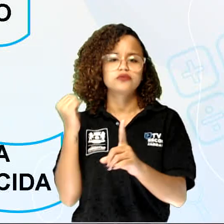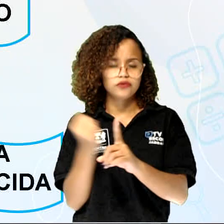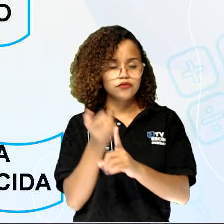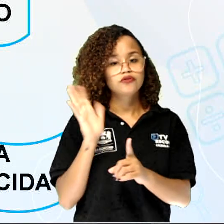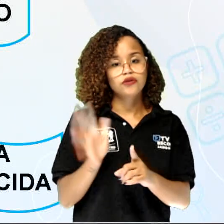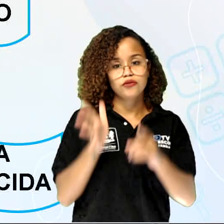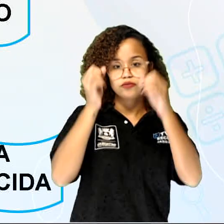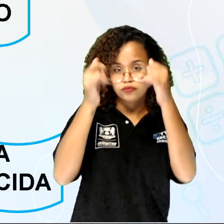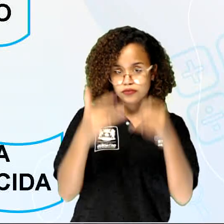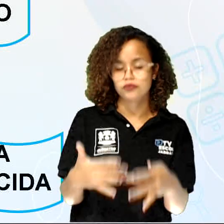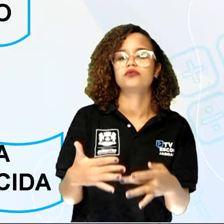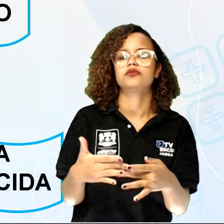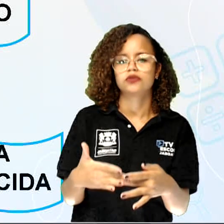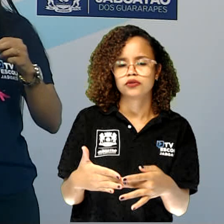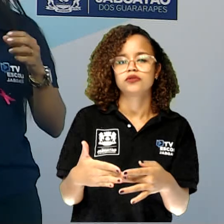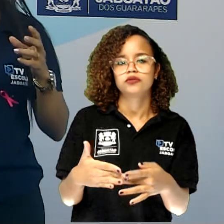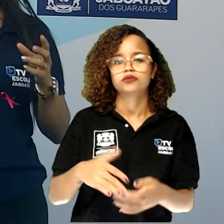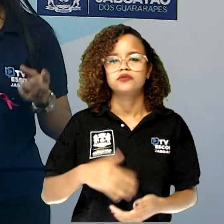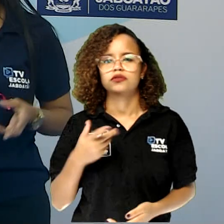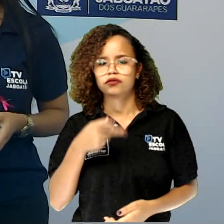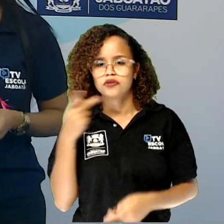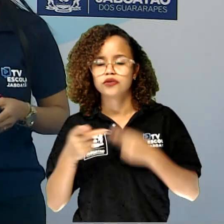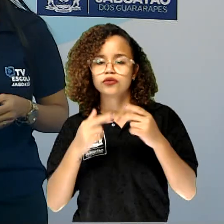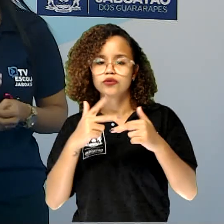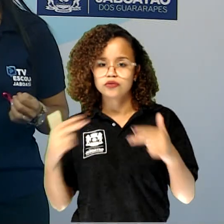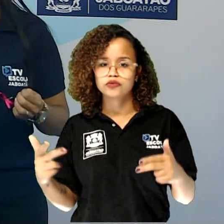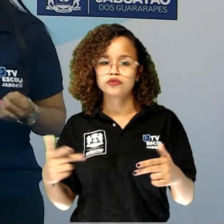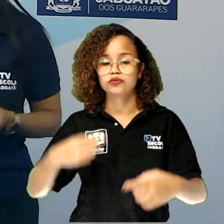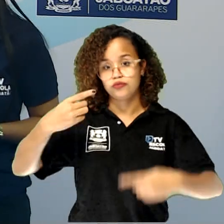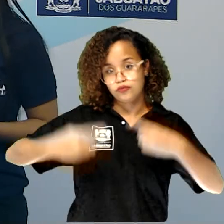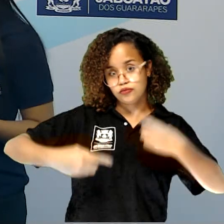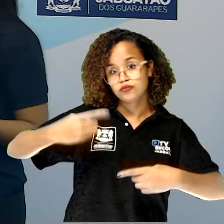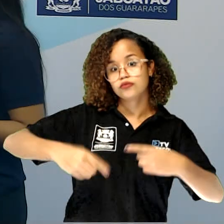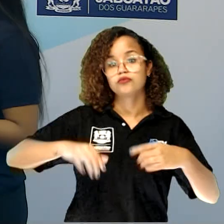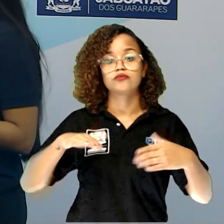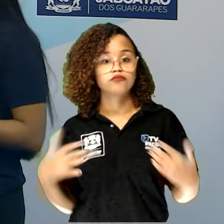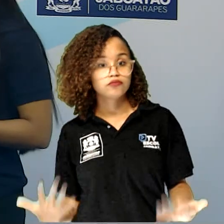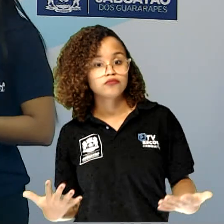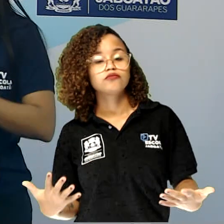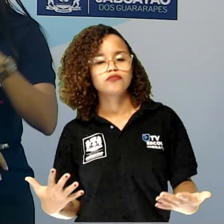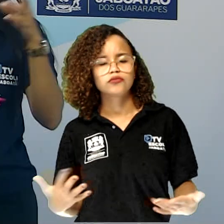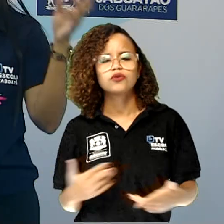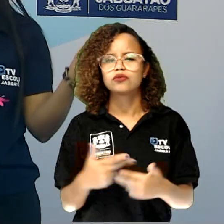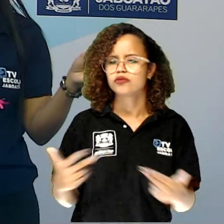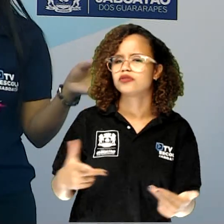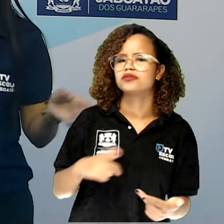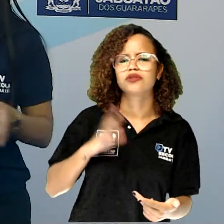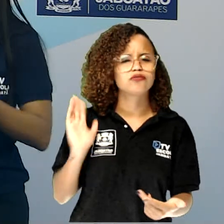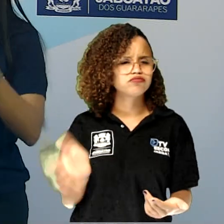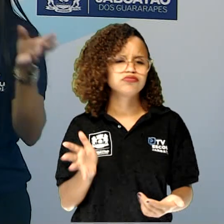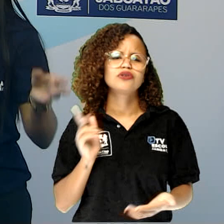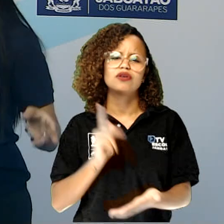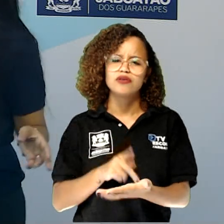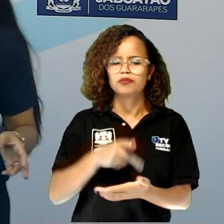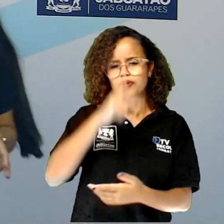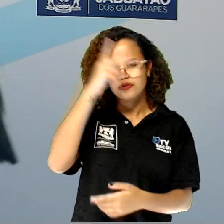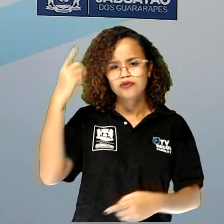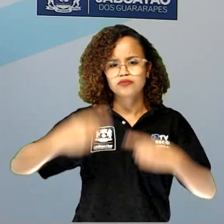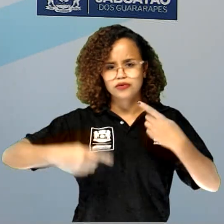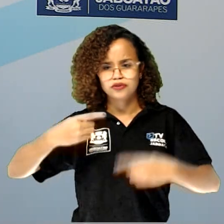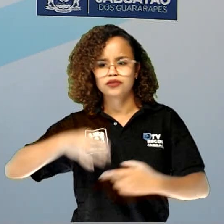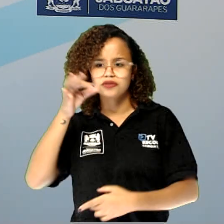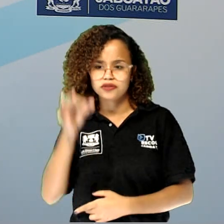né, dando uma alfinetada, né, nos políticos, ou seja, é algo tão surreal, né, um político honesto, que o livro vai